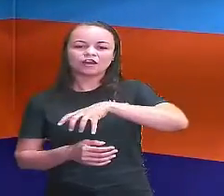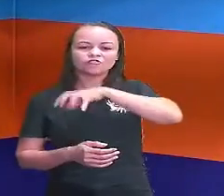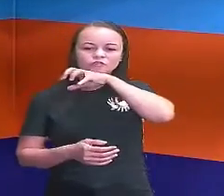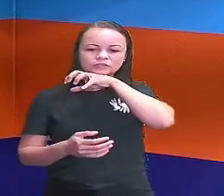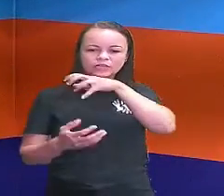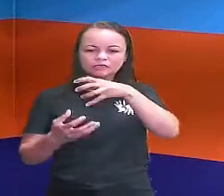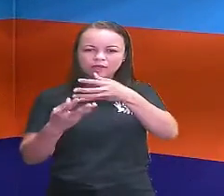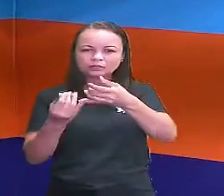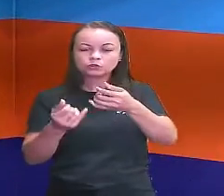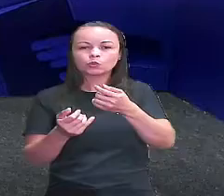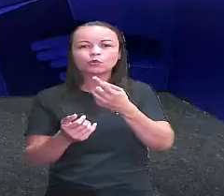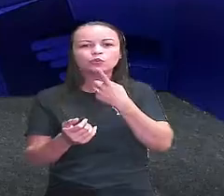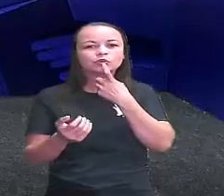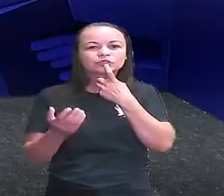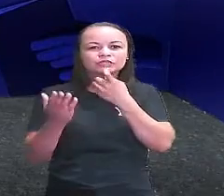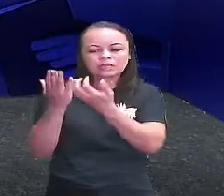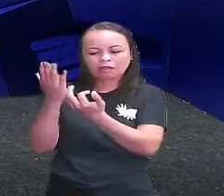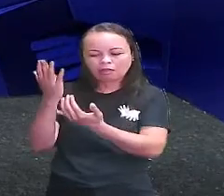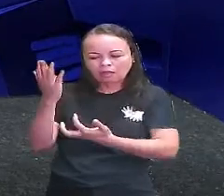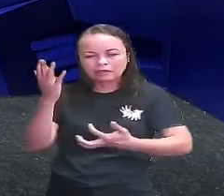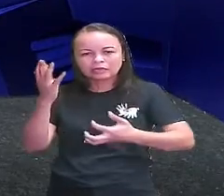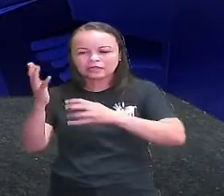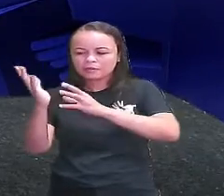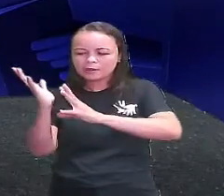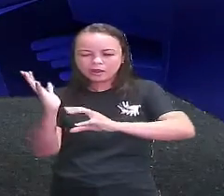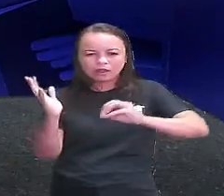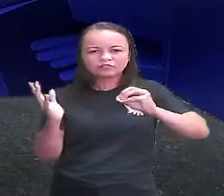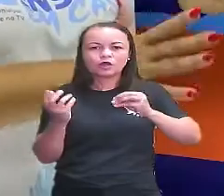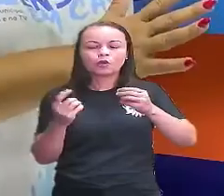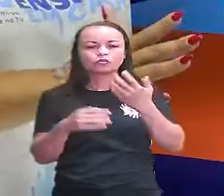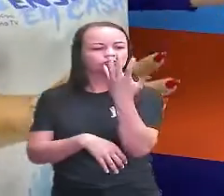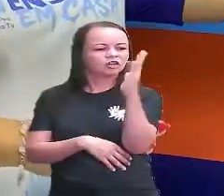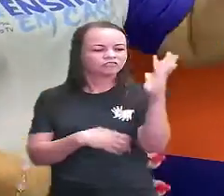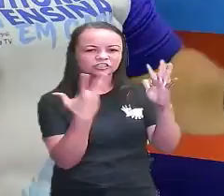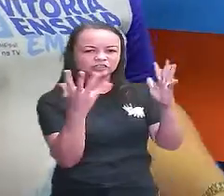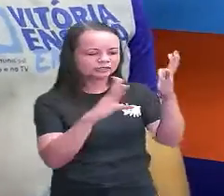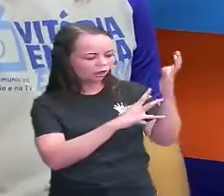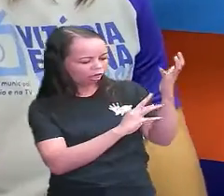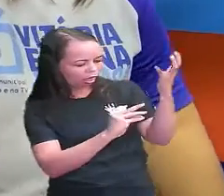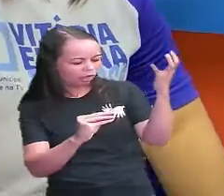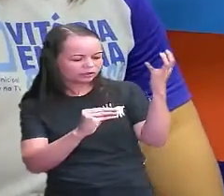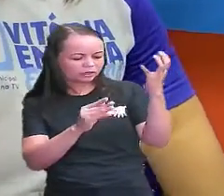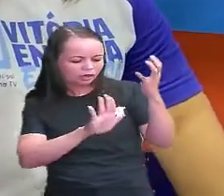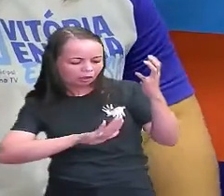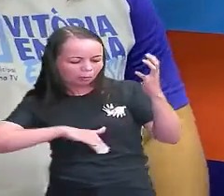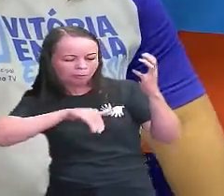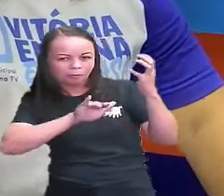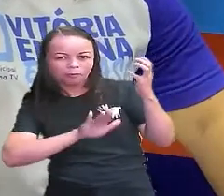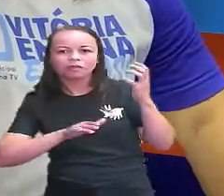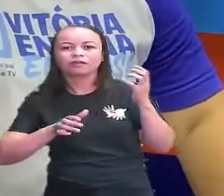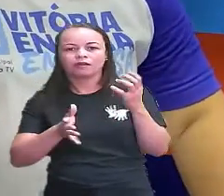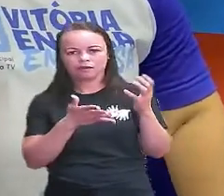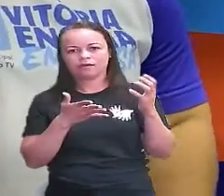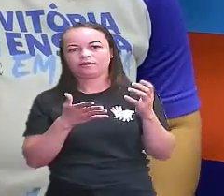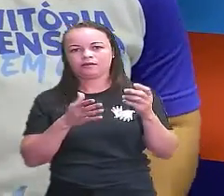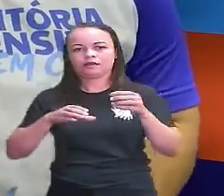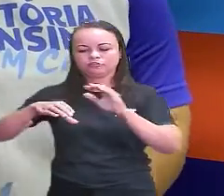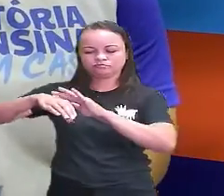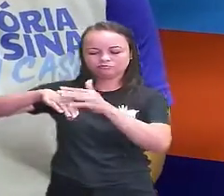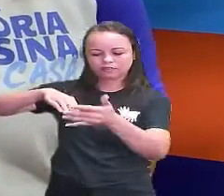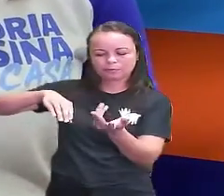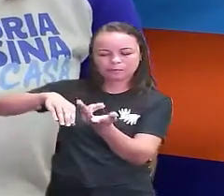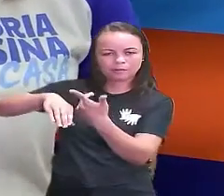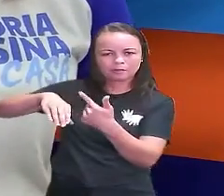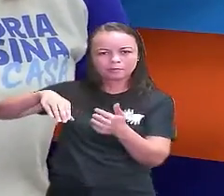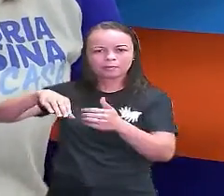tiravam da vegetação, e eles utilizavam para pintar as cavernas, tá bom? Então aqui, ó,